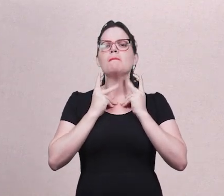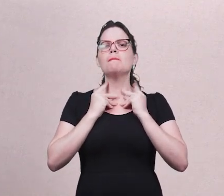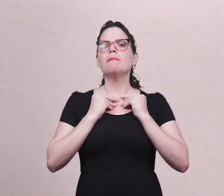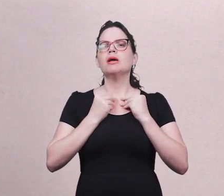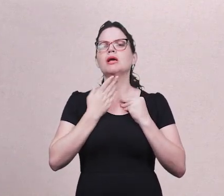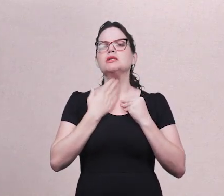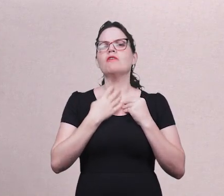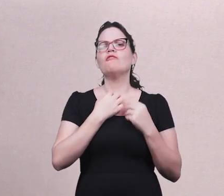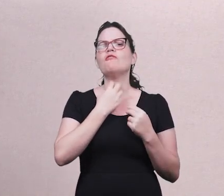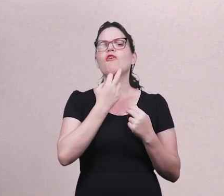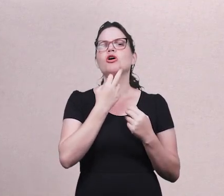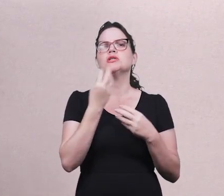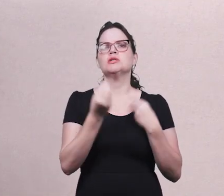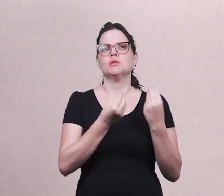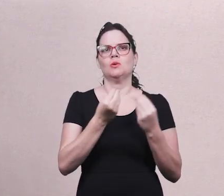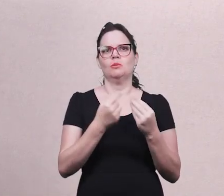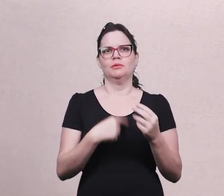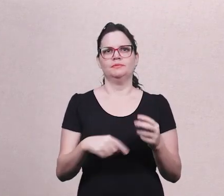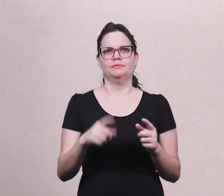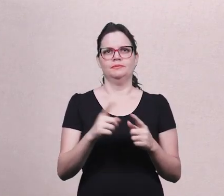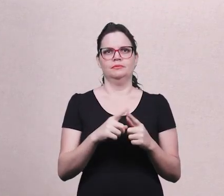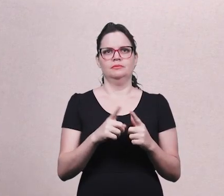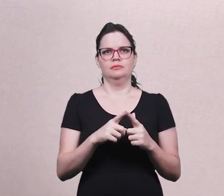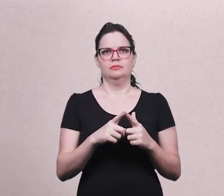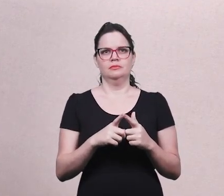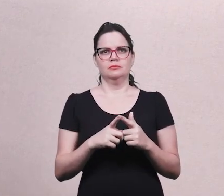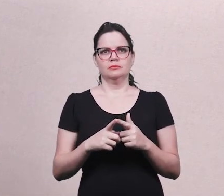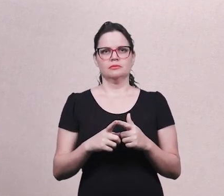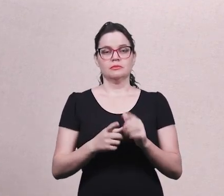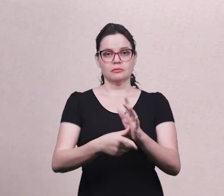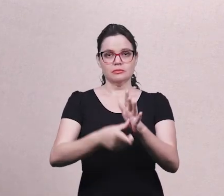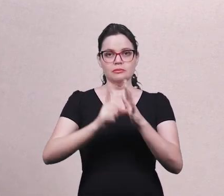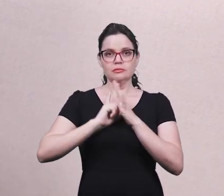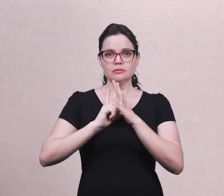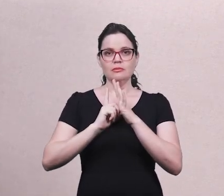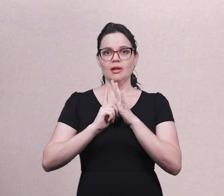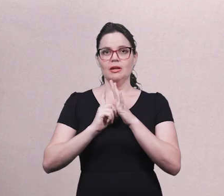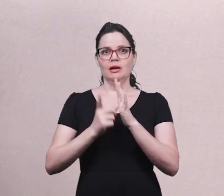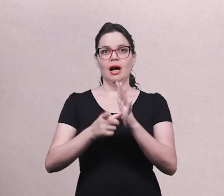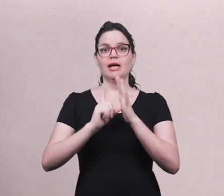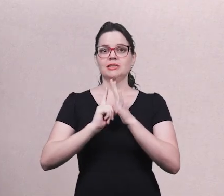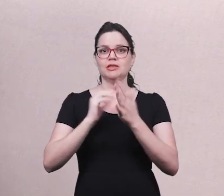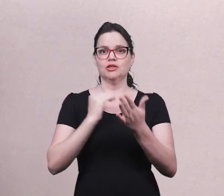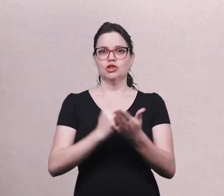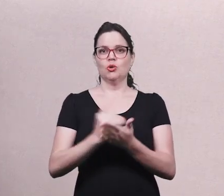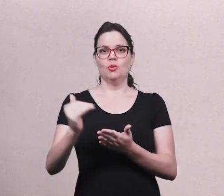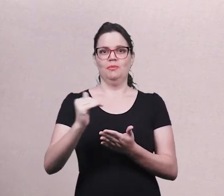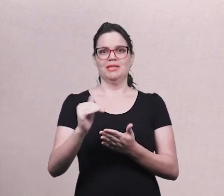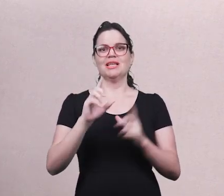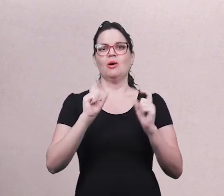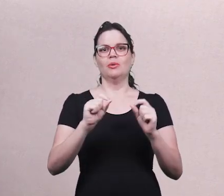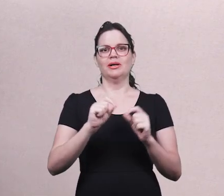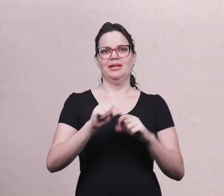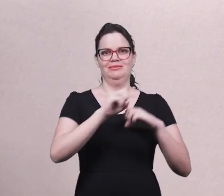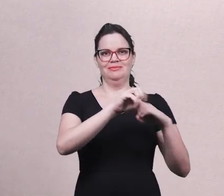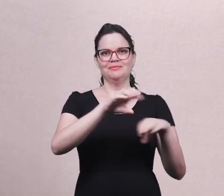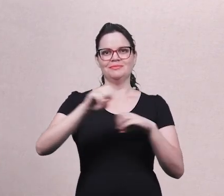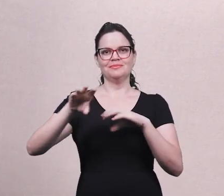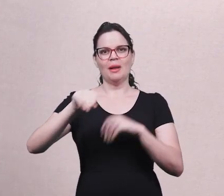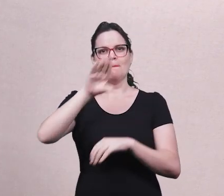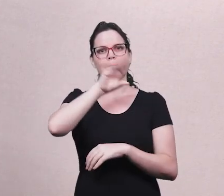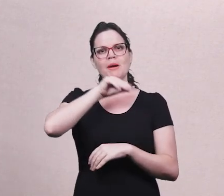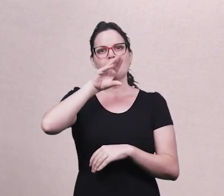seria uma boa higiene vocal? Não ir dar aula, antes de começar a dar aula, fazer